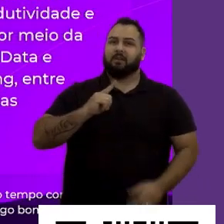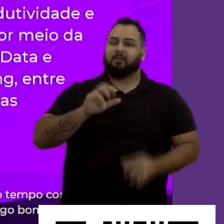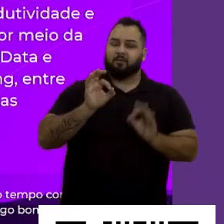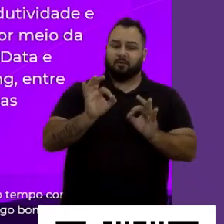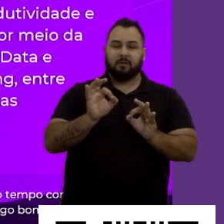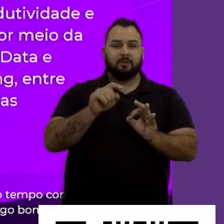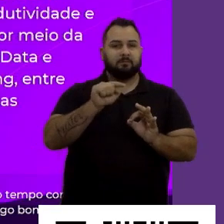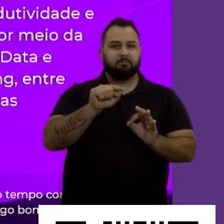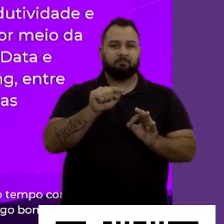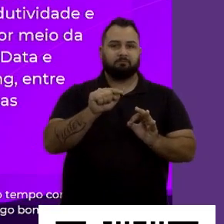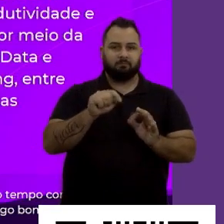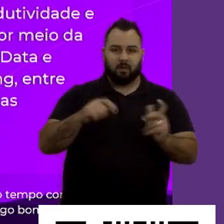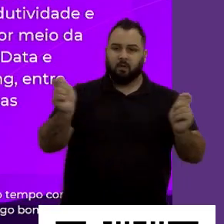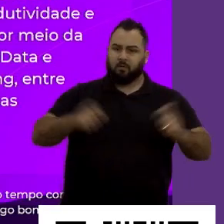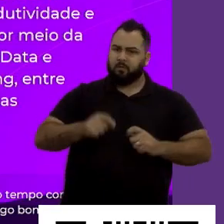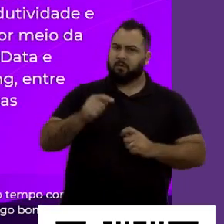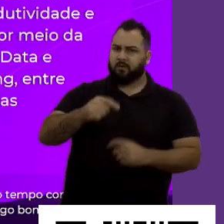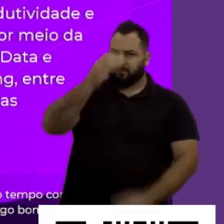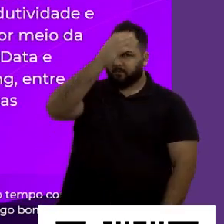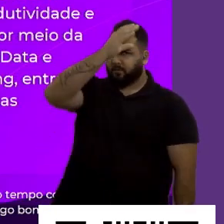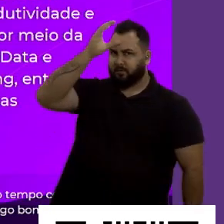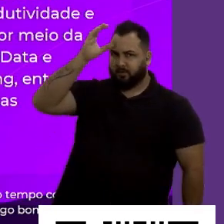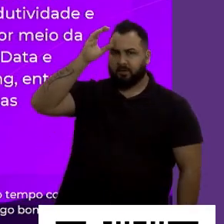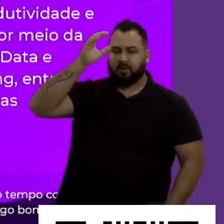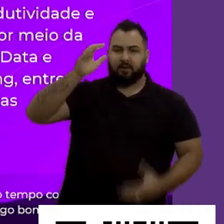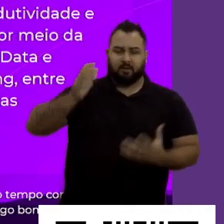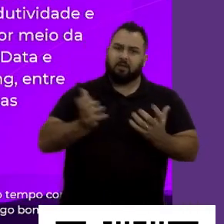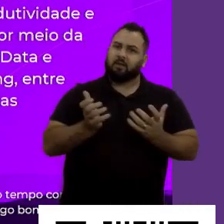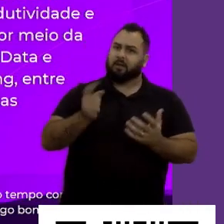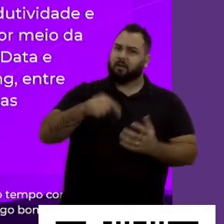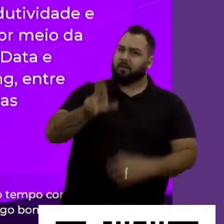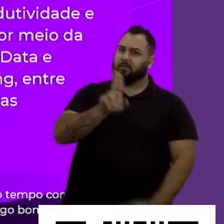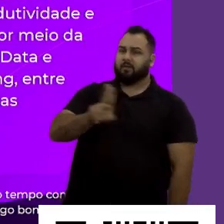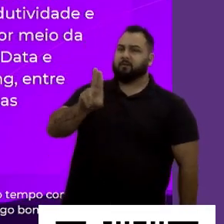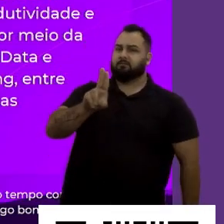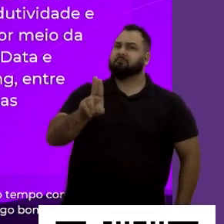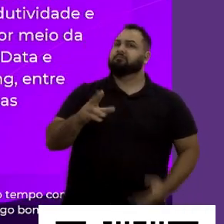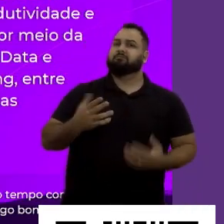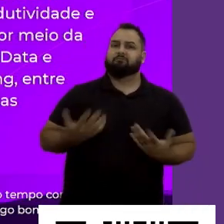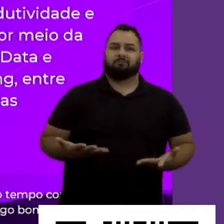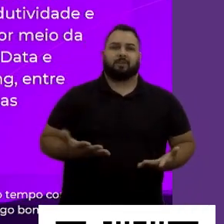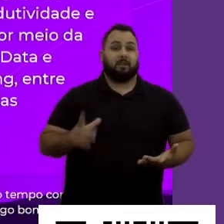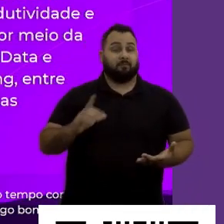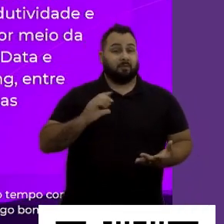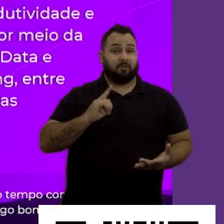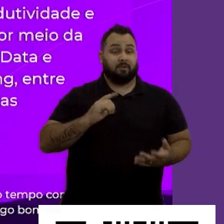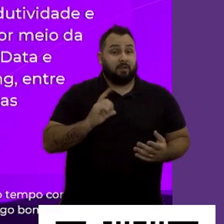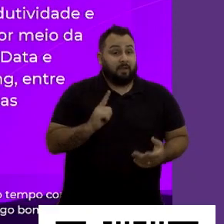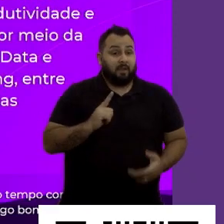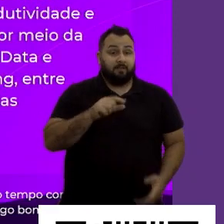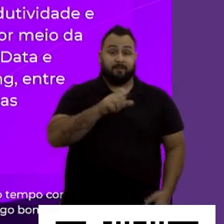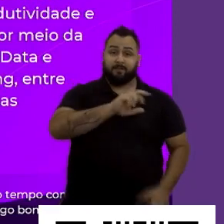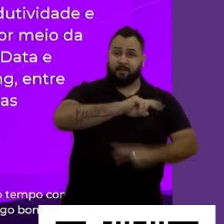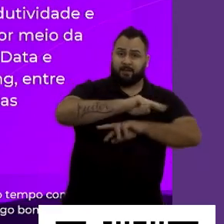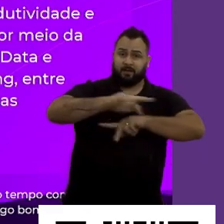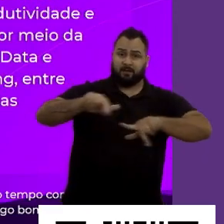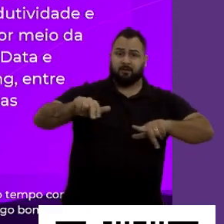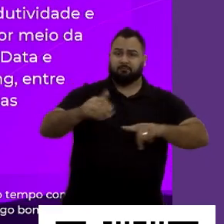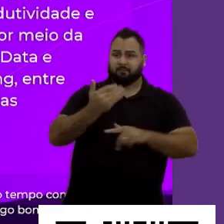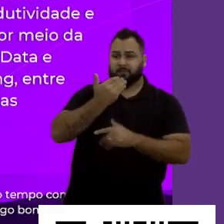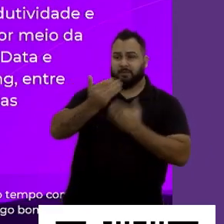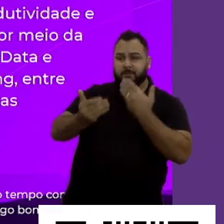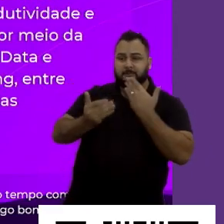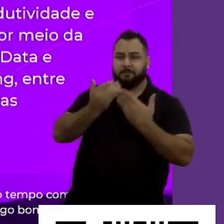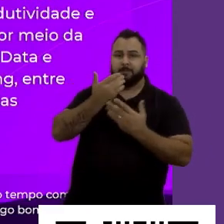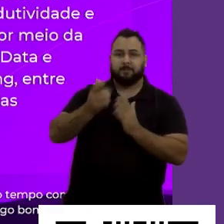que o possível cliente queira usar logo de cara então para isso tem várias demandas antes uma da E isso